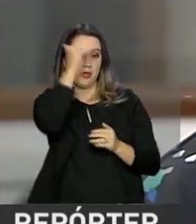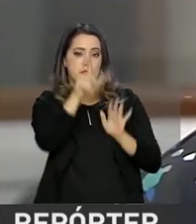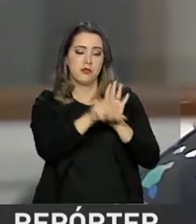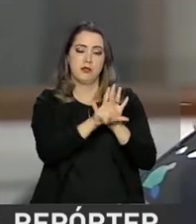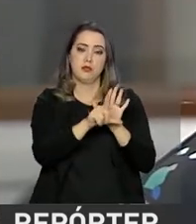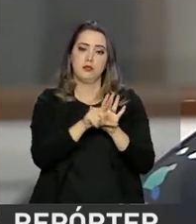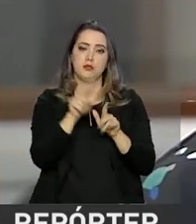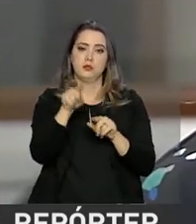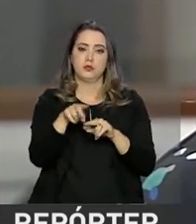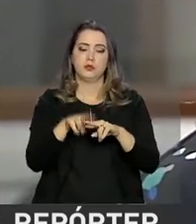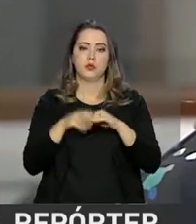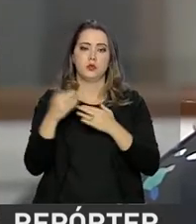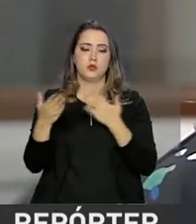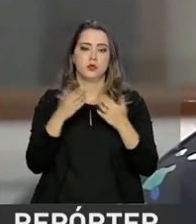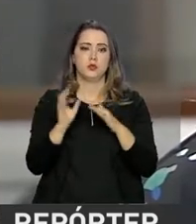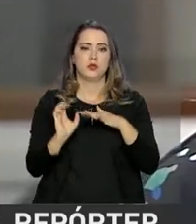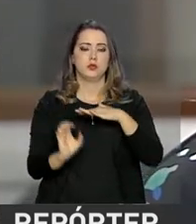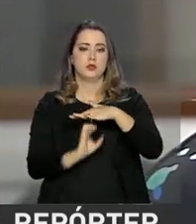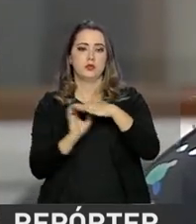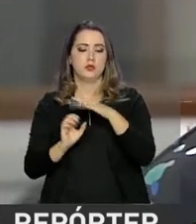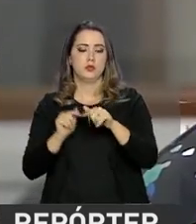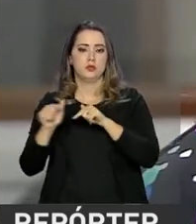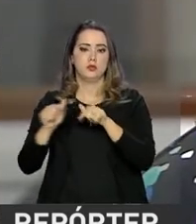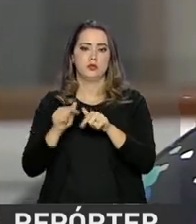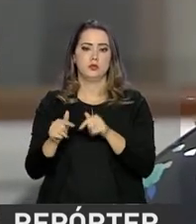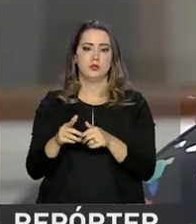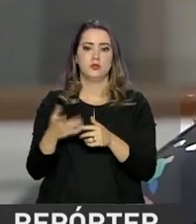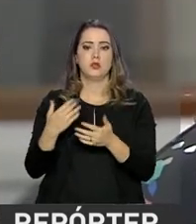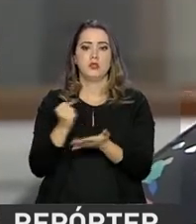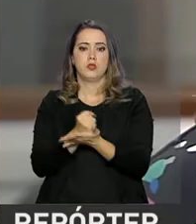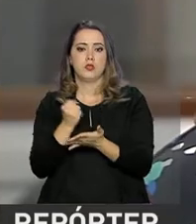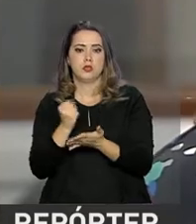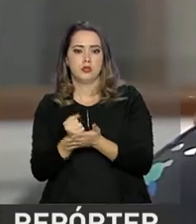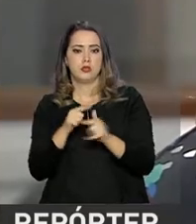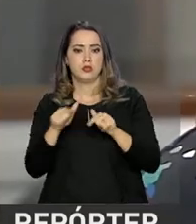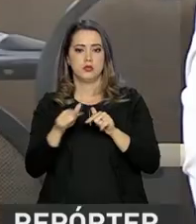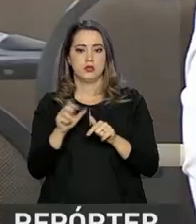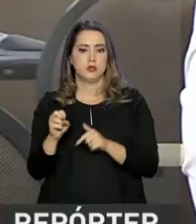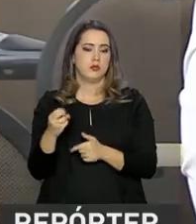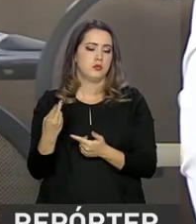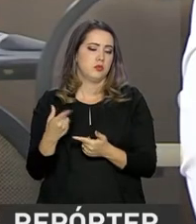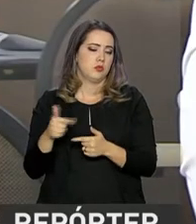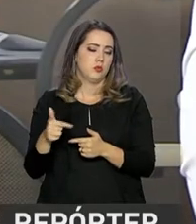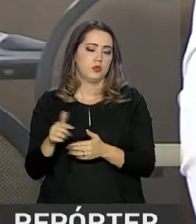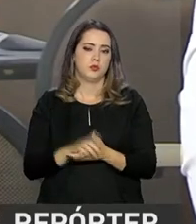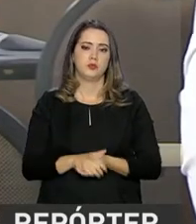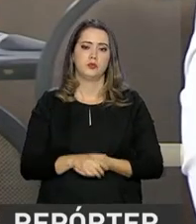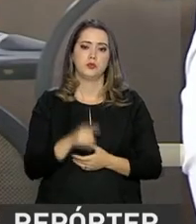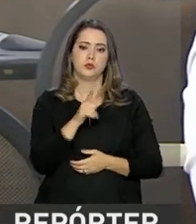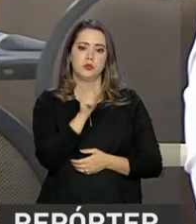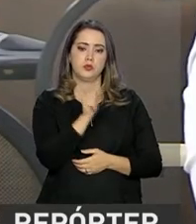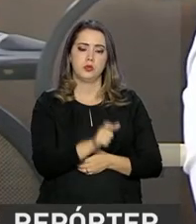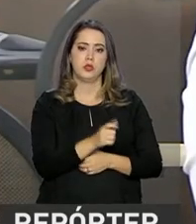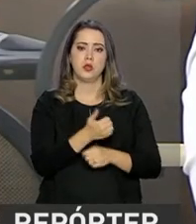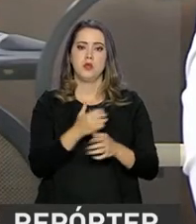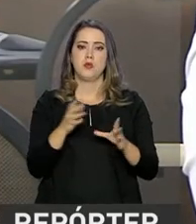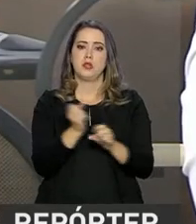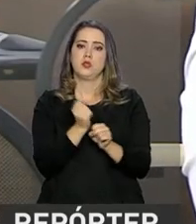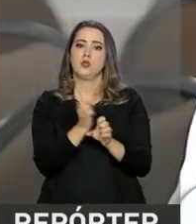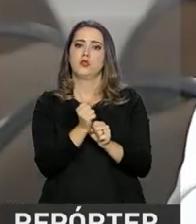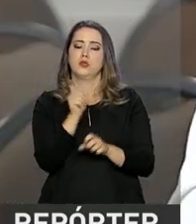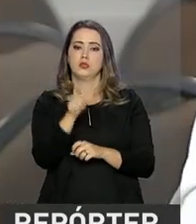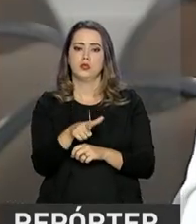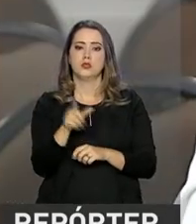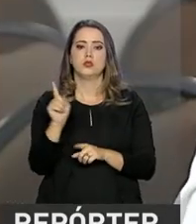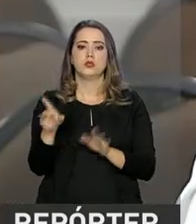em relação ao trabalhador com vínculo e sem vínculo de emprego para esta contadora dona do próprio negócio